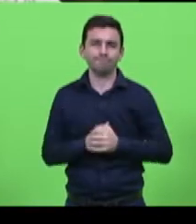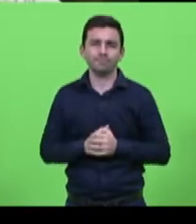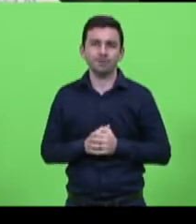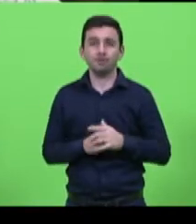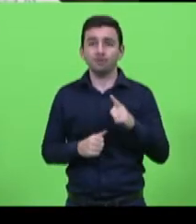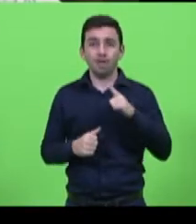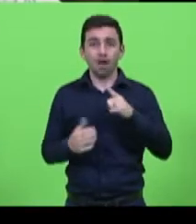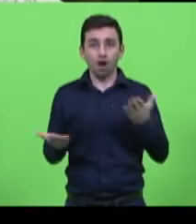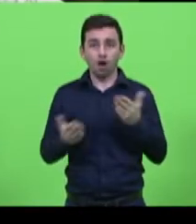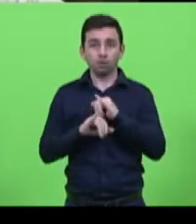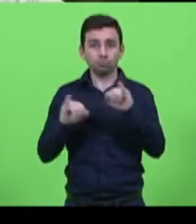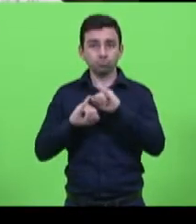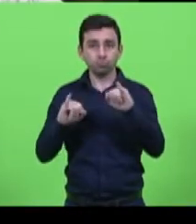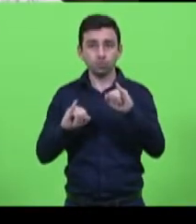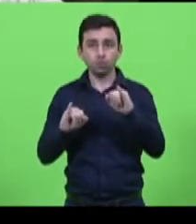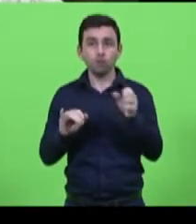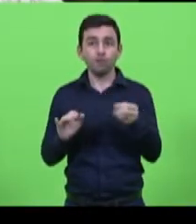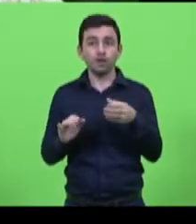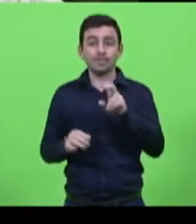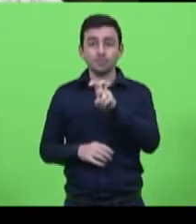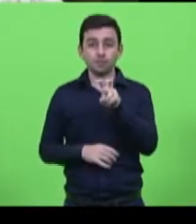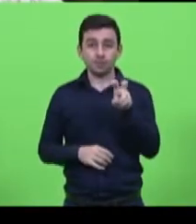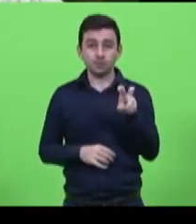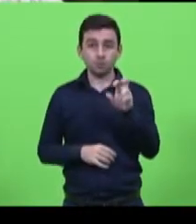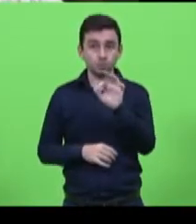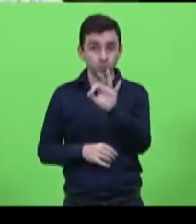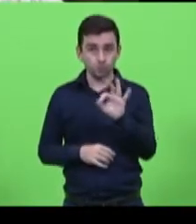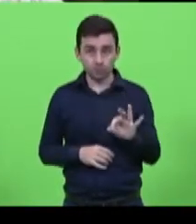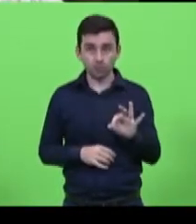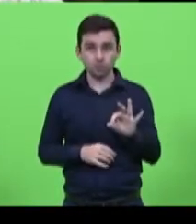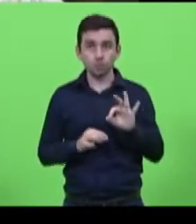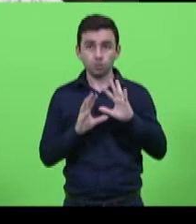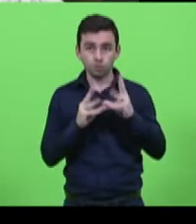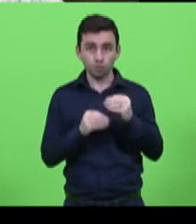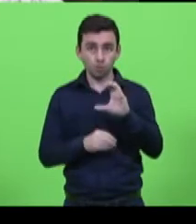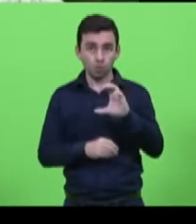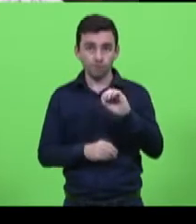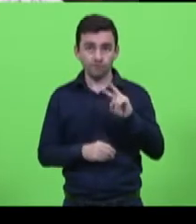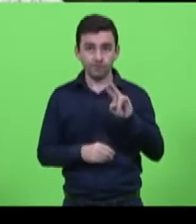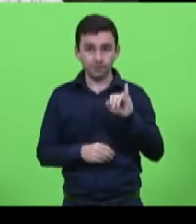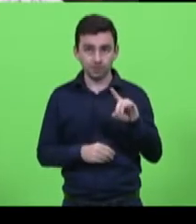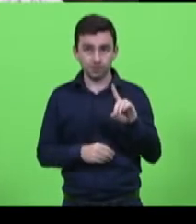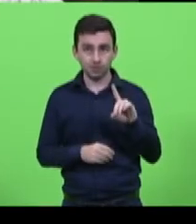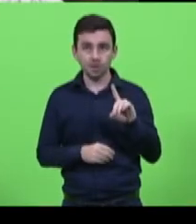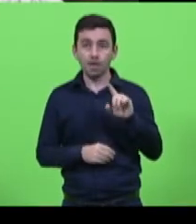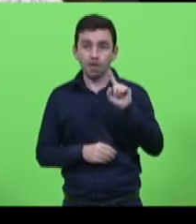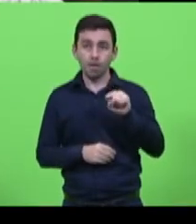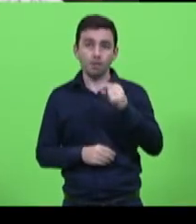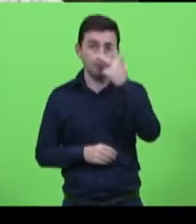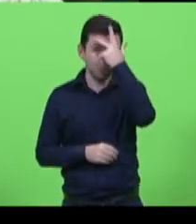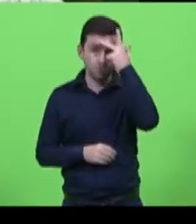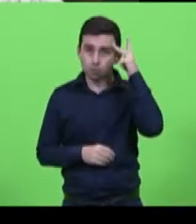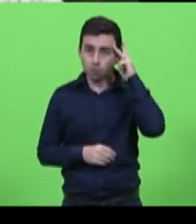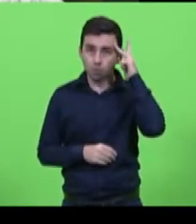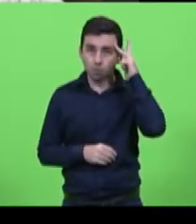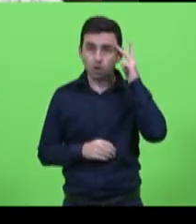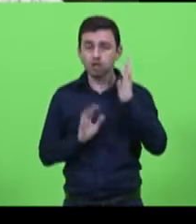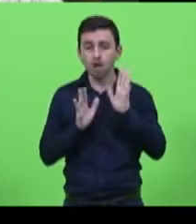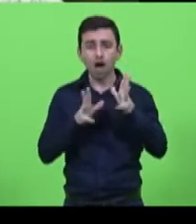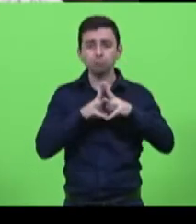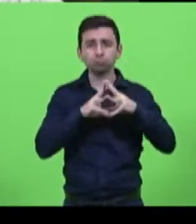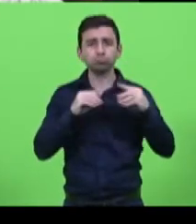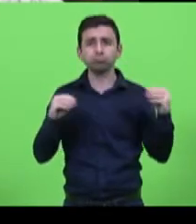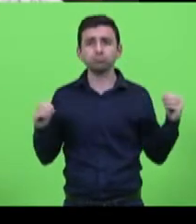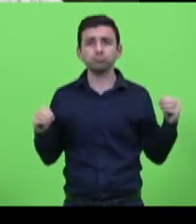acabou de sair, que 55% dos casos de Covid no Brasil estão de pessoas que foram curadas. Isso